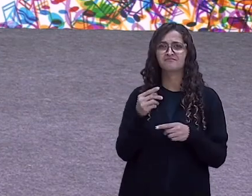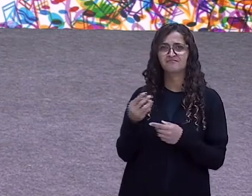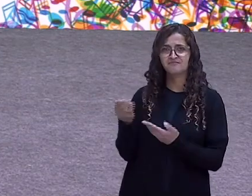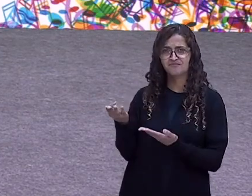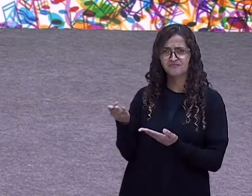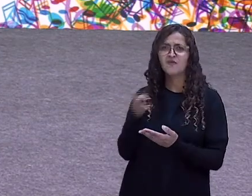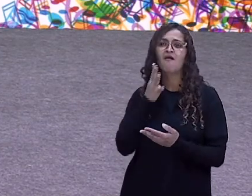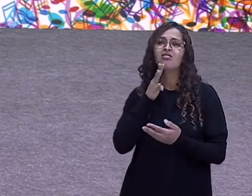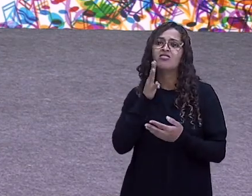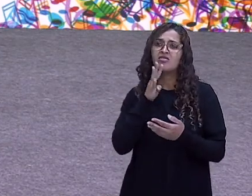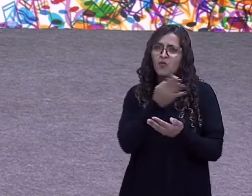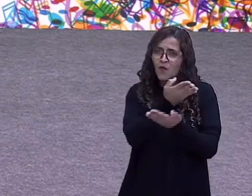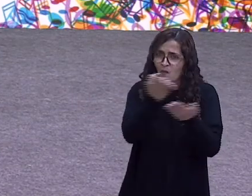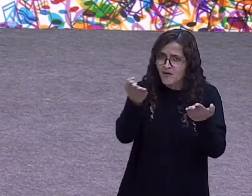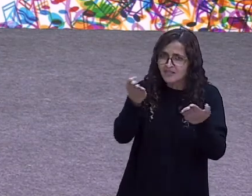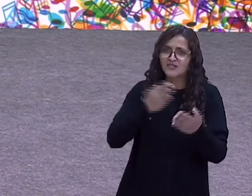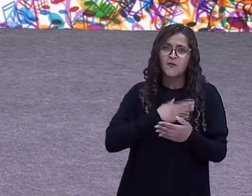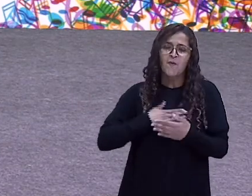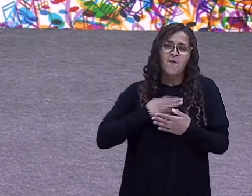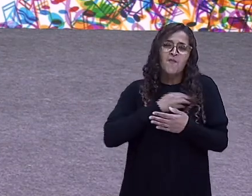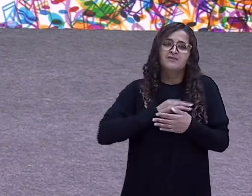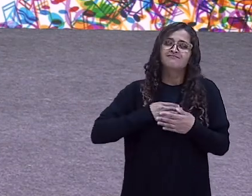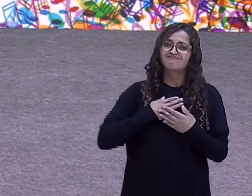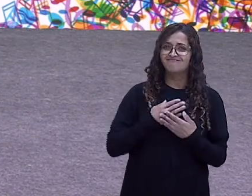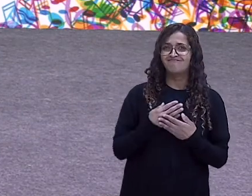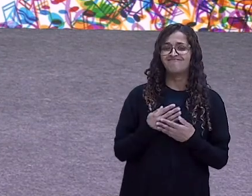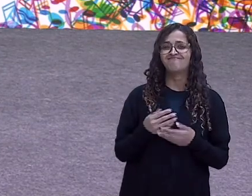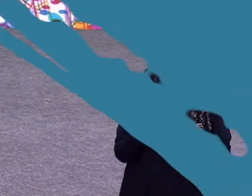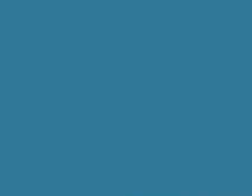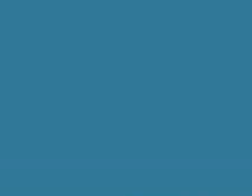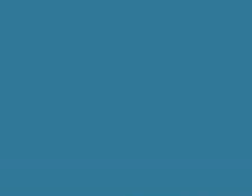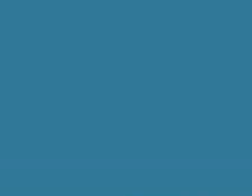Viu que legal? Espero que vocês tenham gostado.